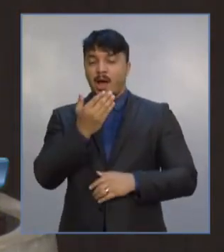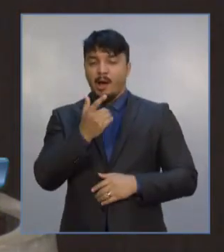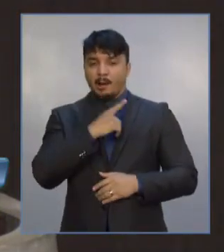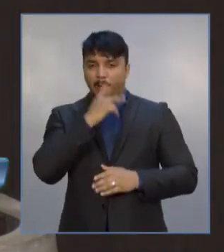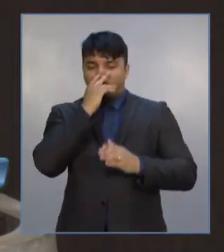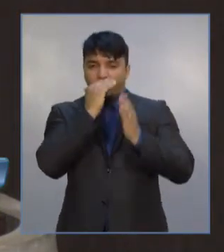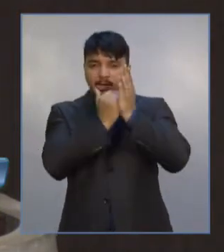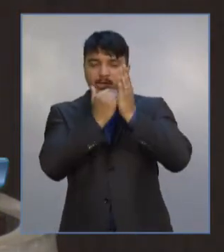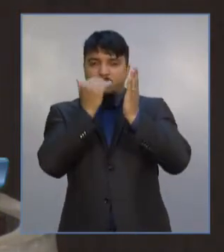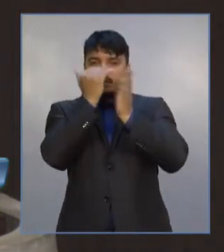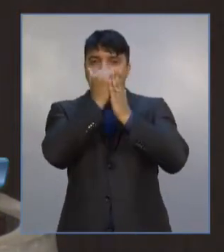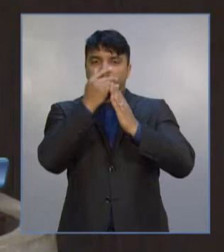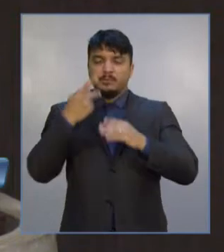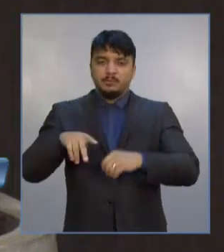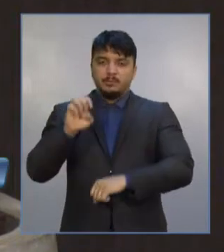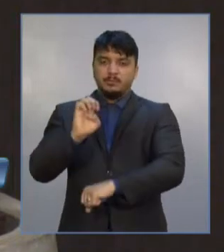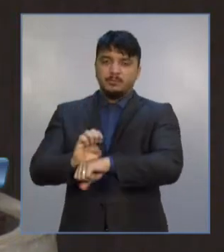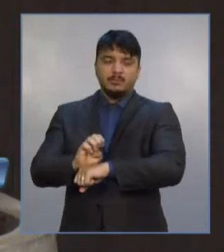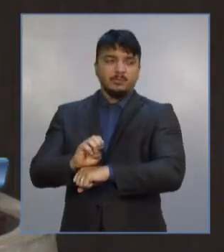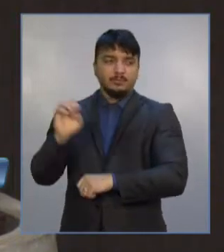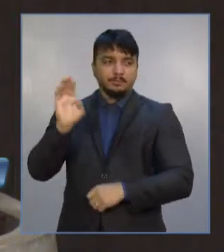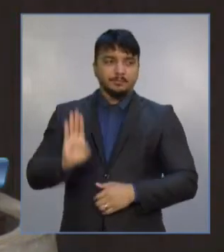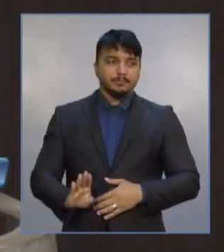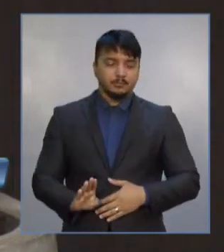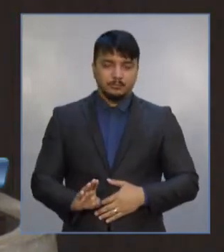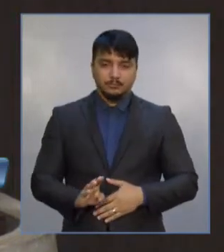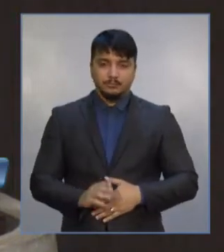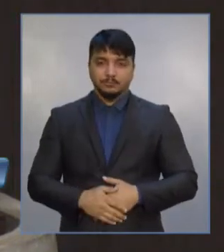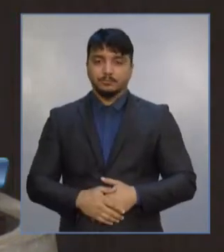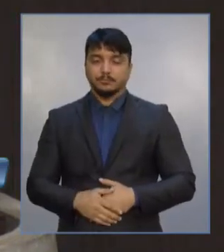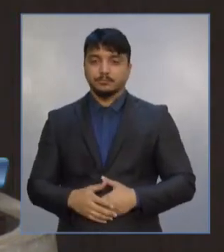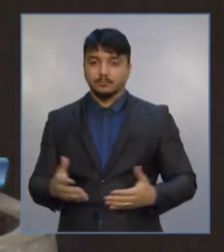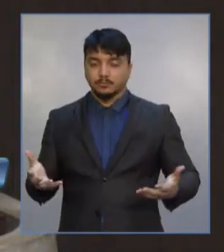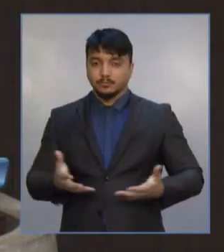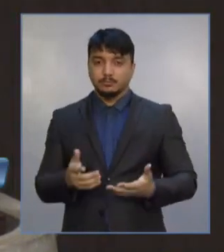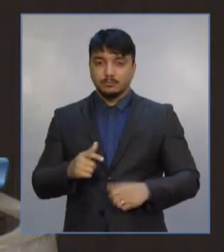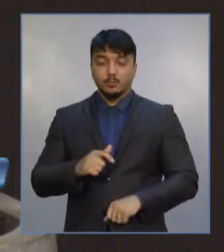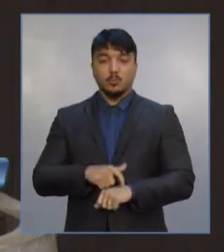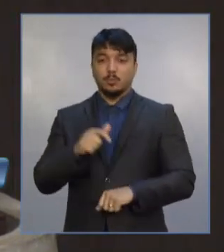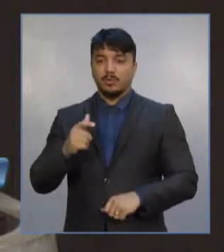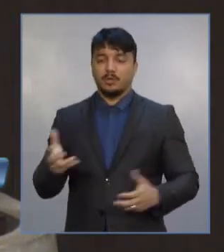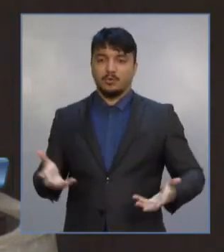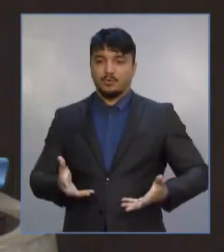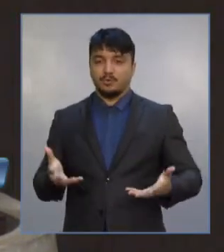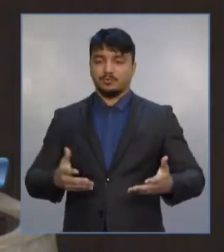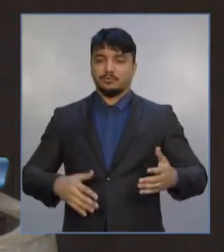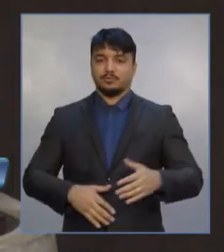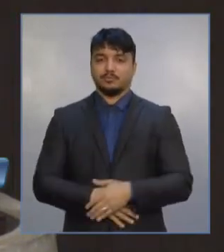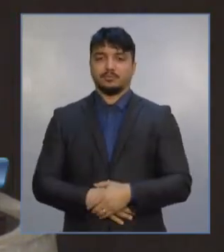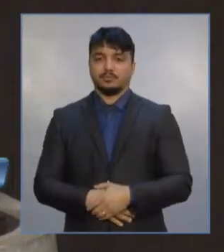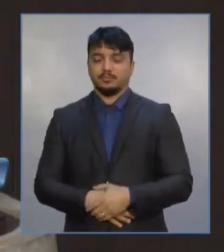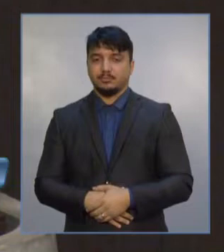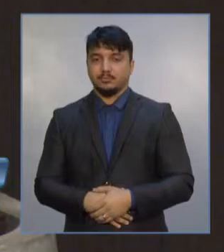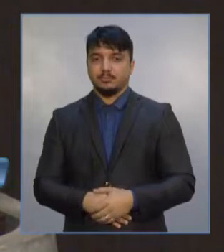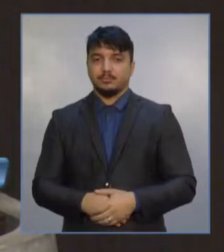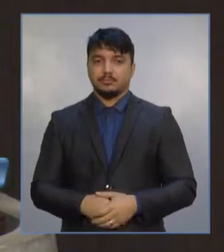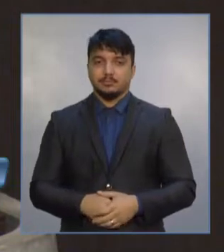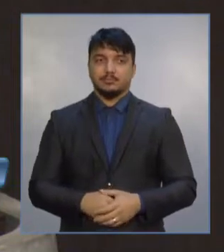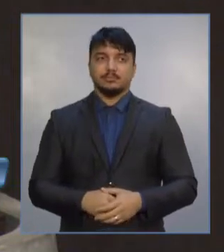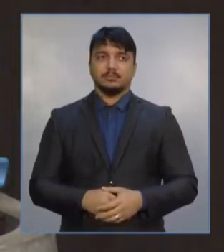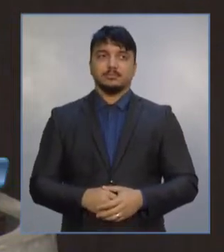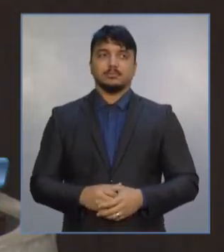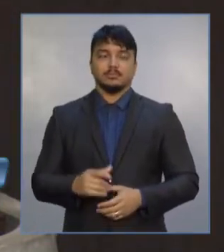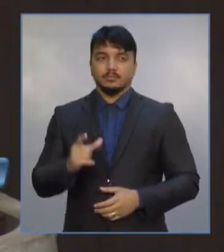mais alta autoridade do Estado brasileiro, agora, nesse exato momento. Existe